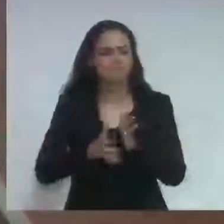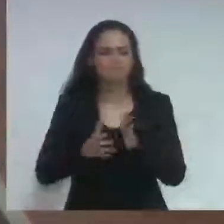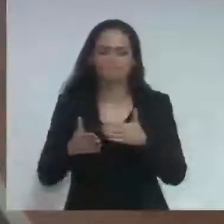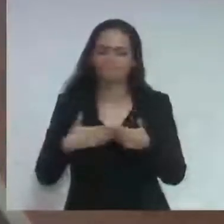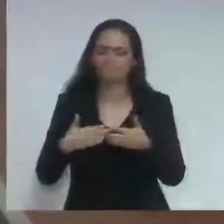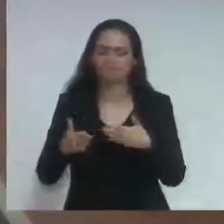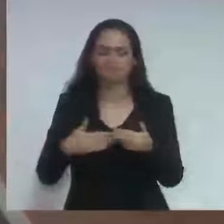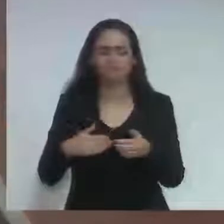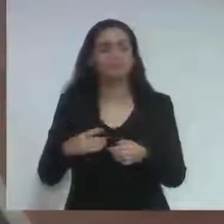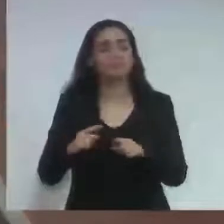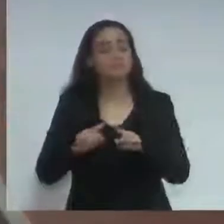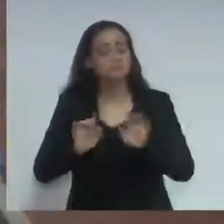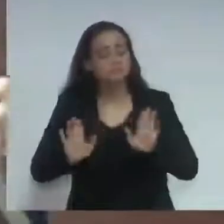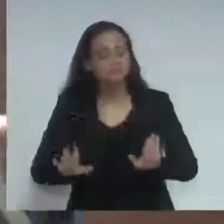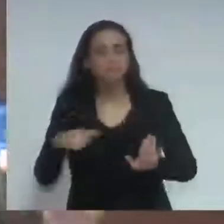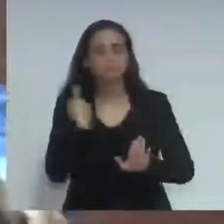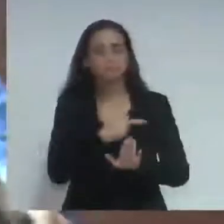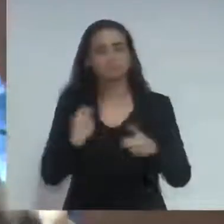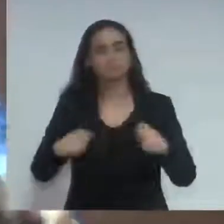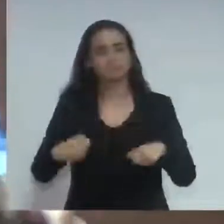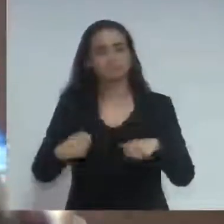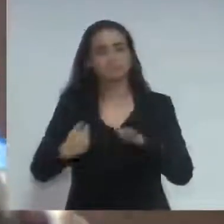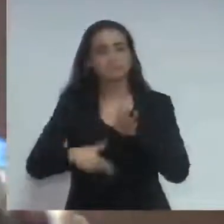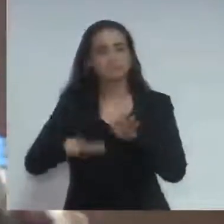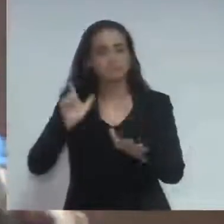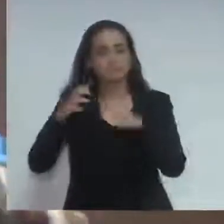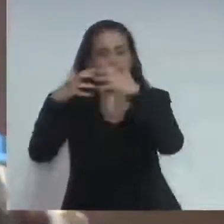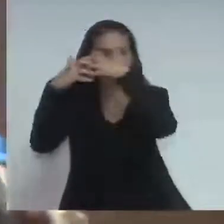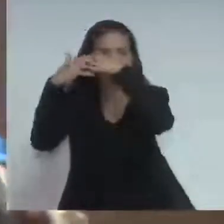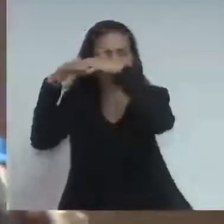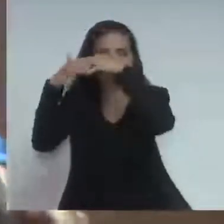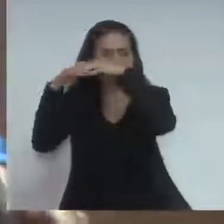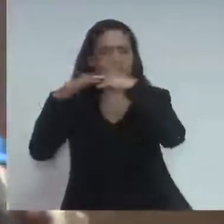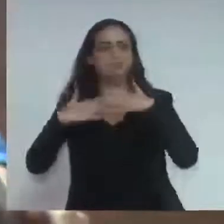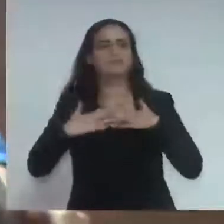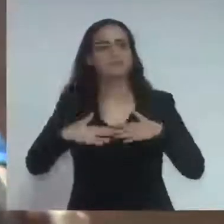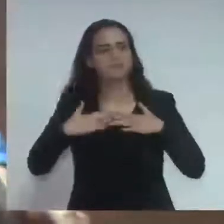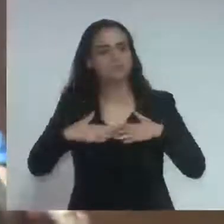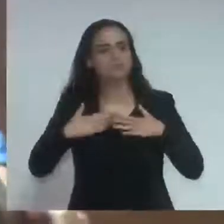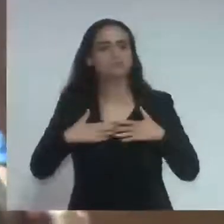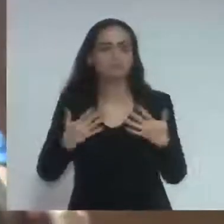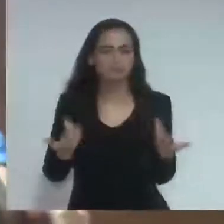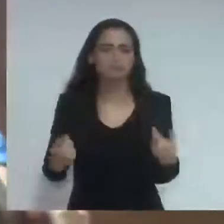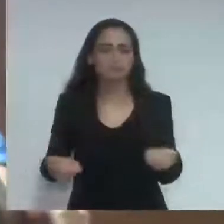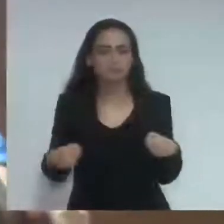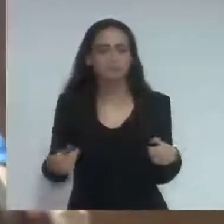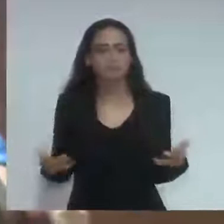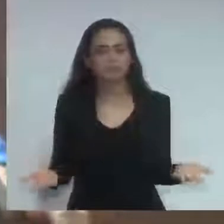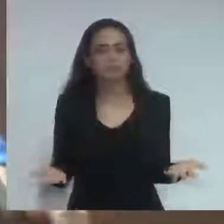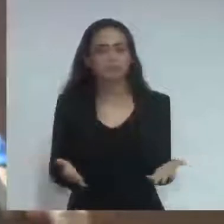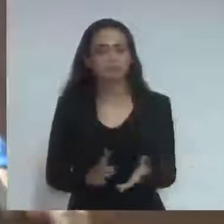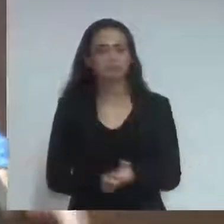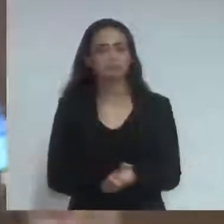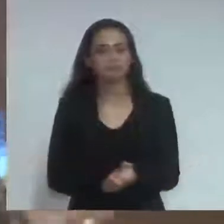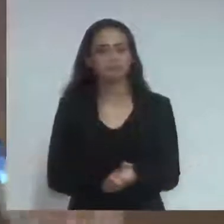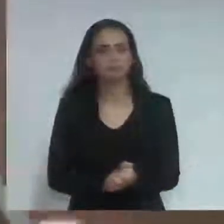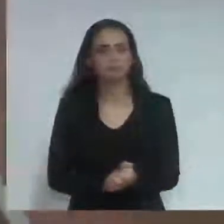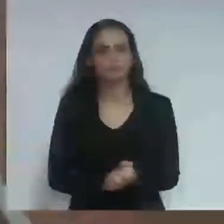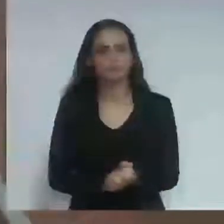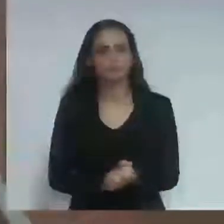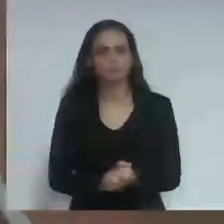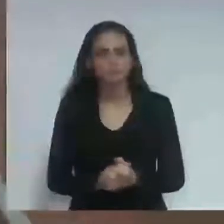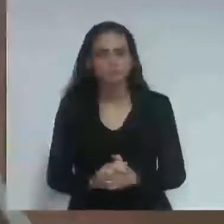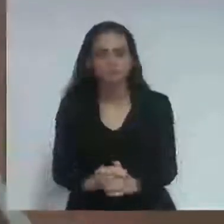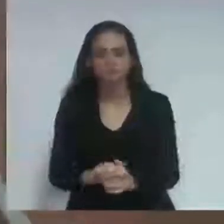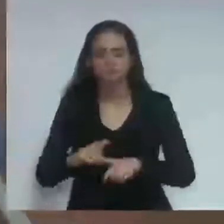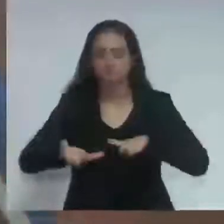ter prudência ao falar, ao agir. Isso não quer dizer que alguém teria que ser tolhido da sua forma de trabalhar. Cada